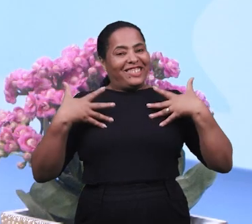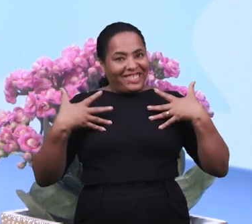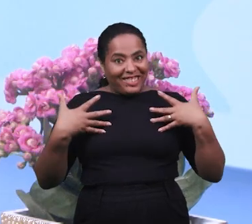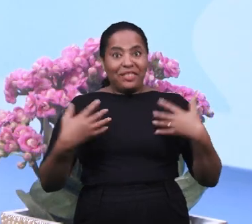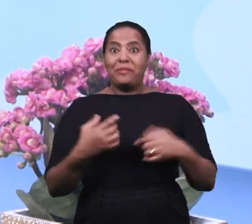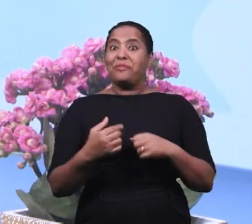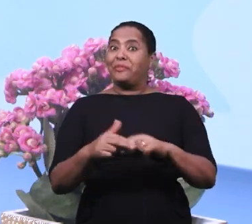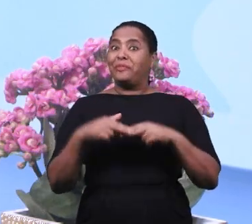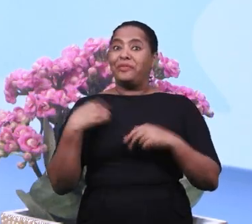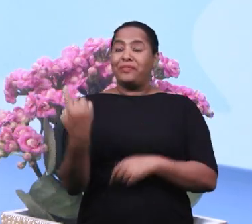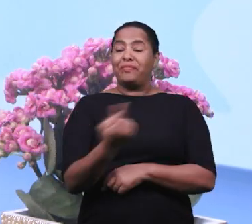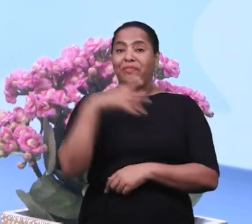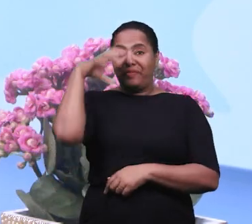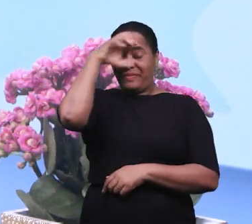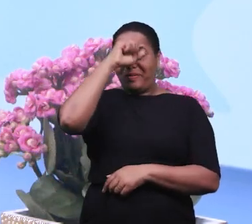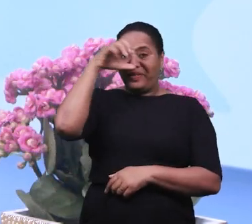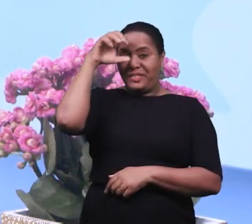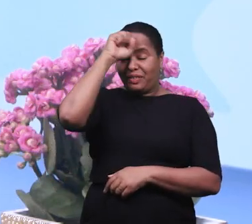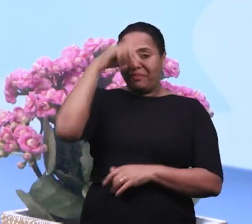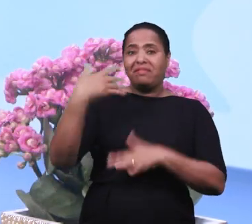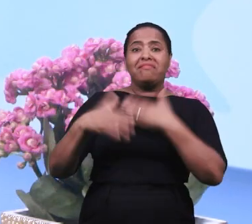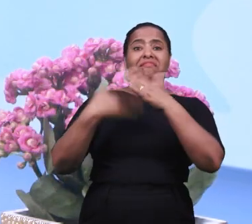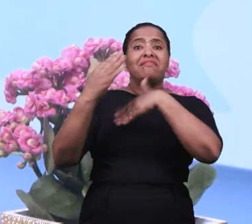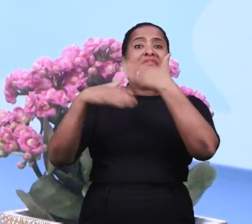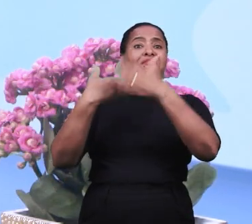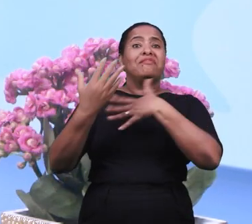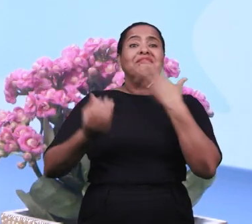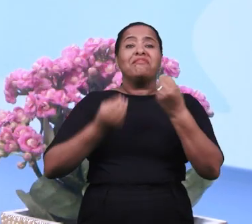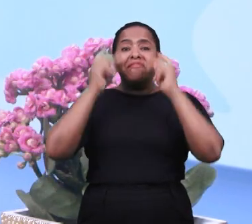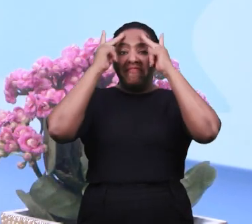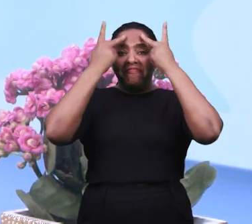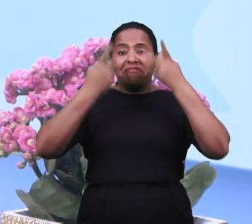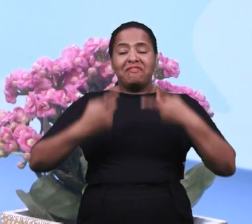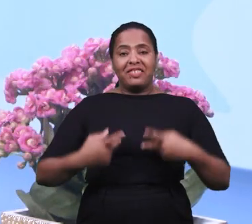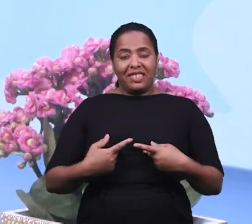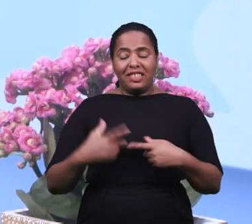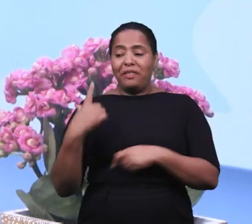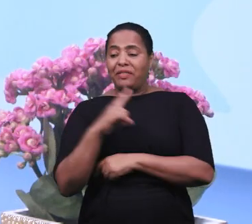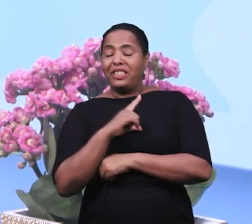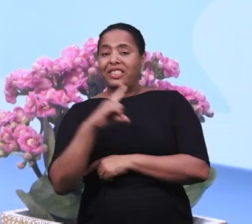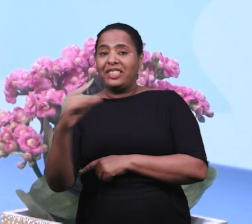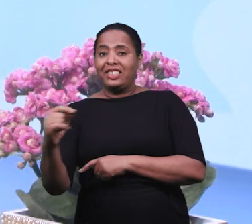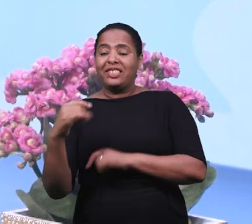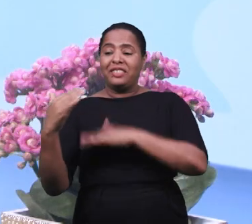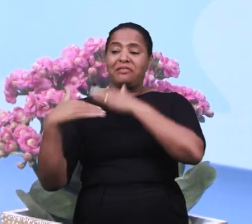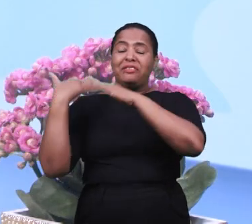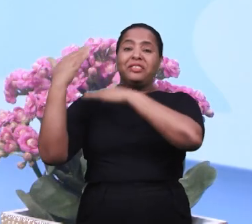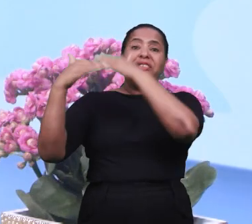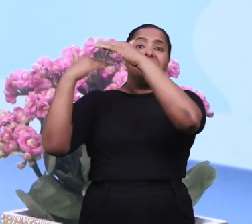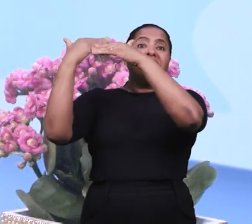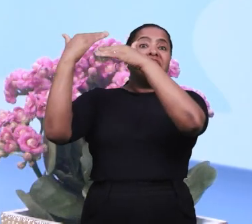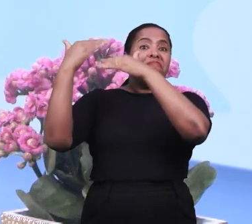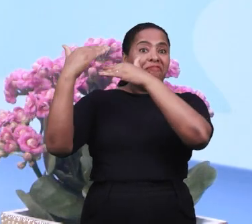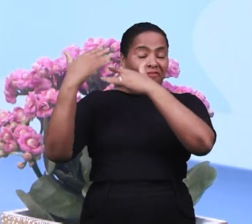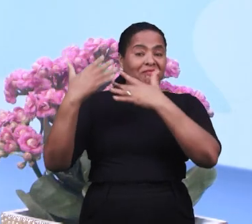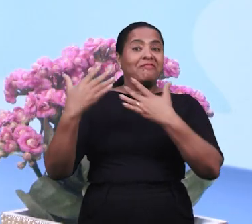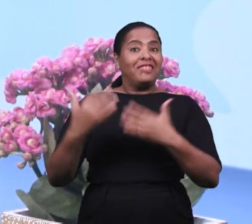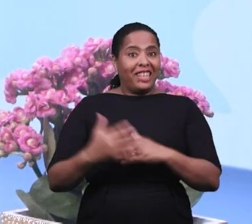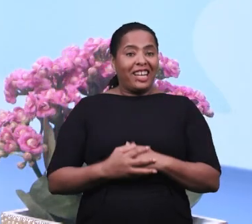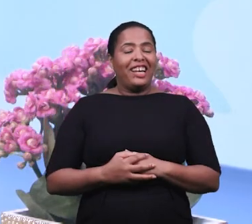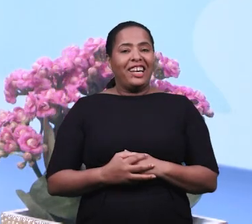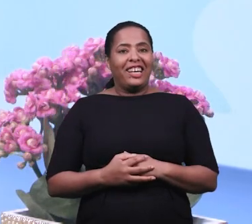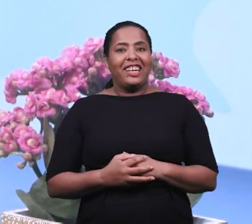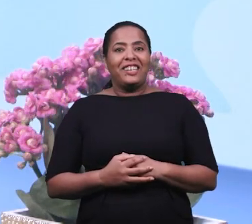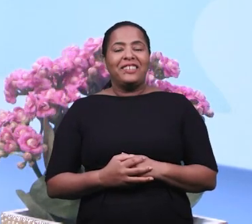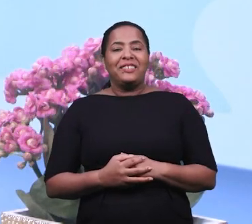aprende, a gente se evolui, né, como ser humano e acabamos saindo daqui com um crescimento, sabe? Com